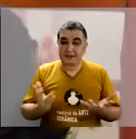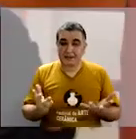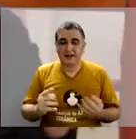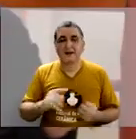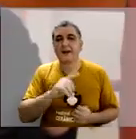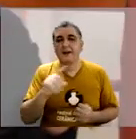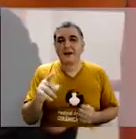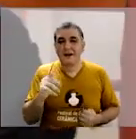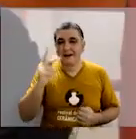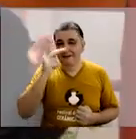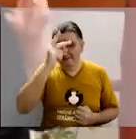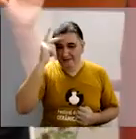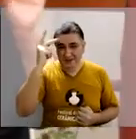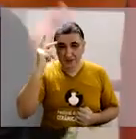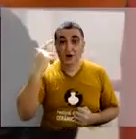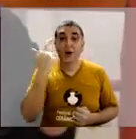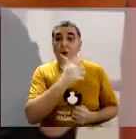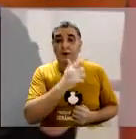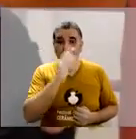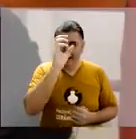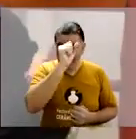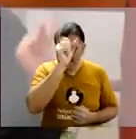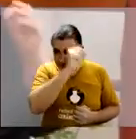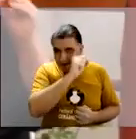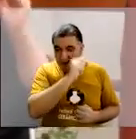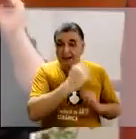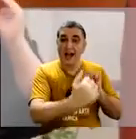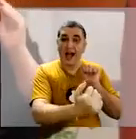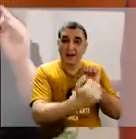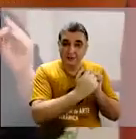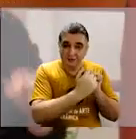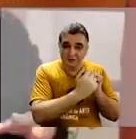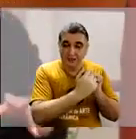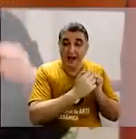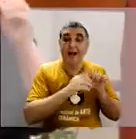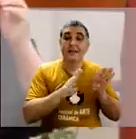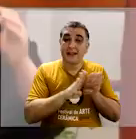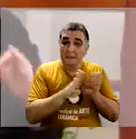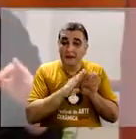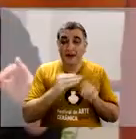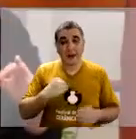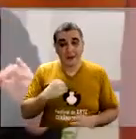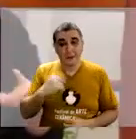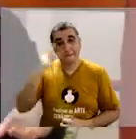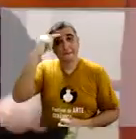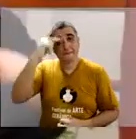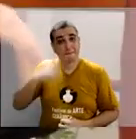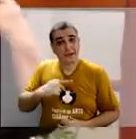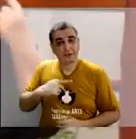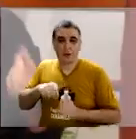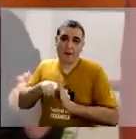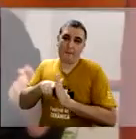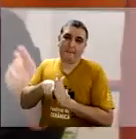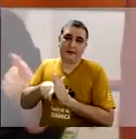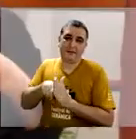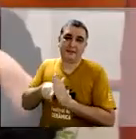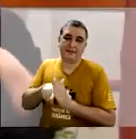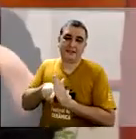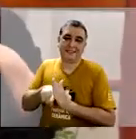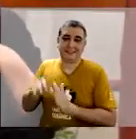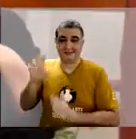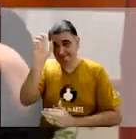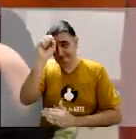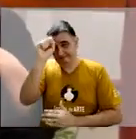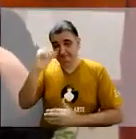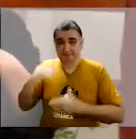tenho que aprender com o fulano, tudo que ele pode me ensinar em termos de técnica e tudo mais, mas eu tenho que ter também